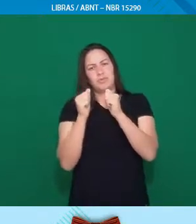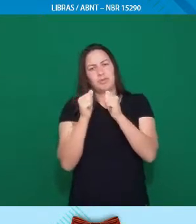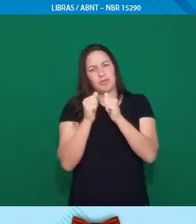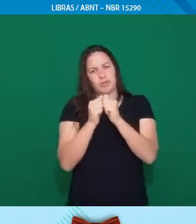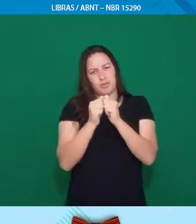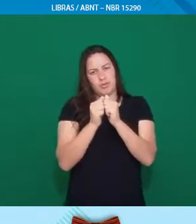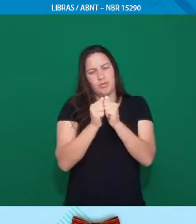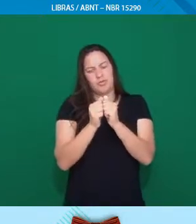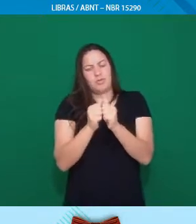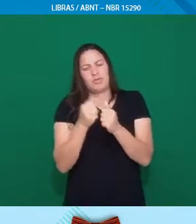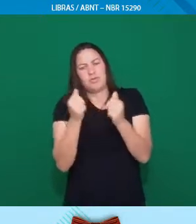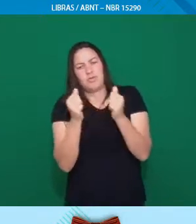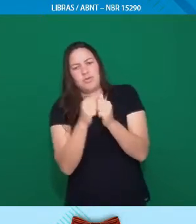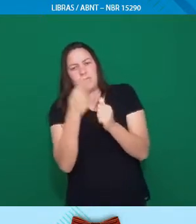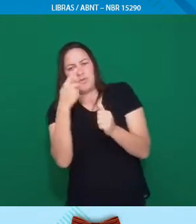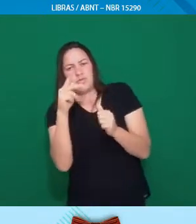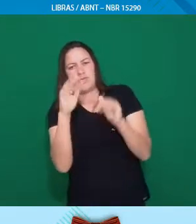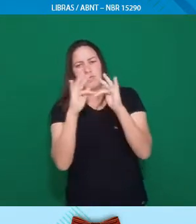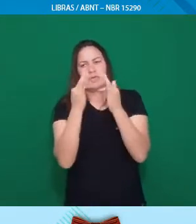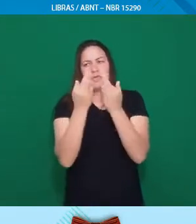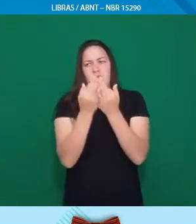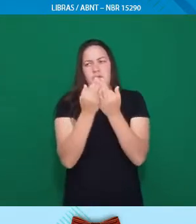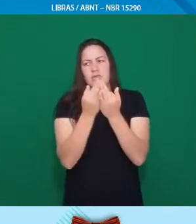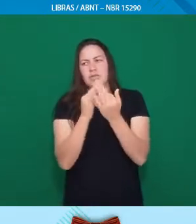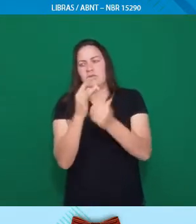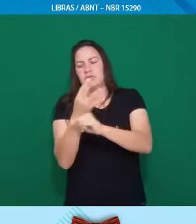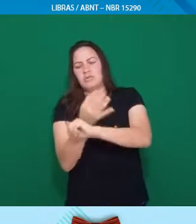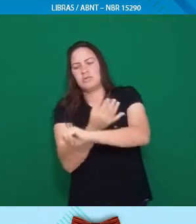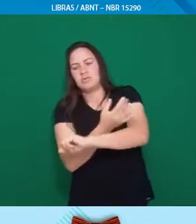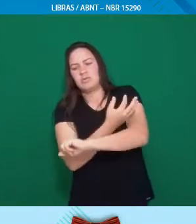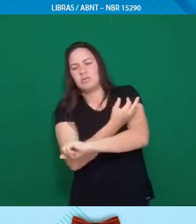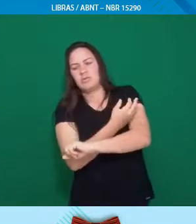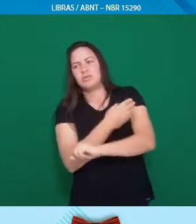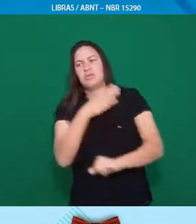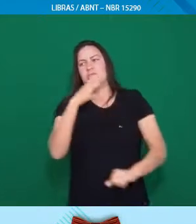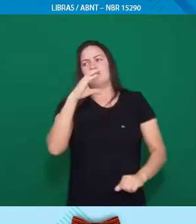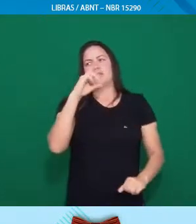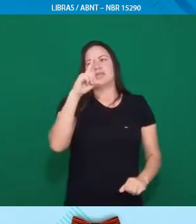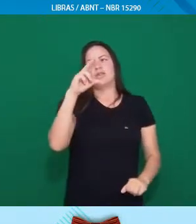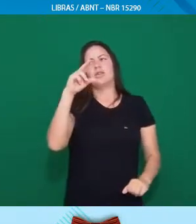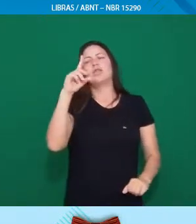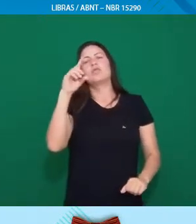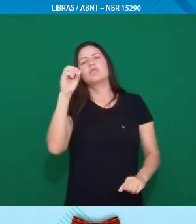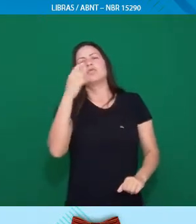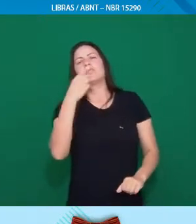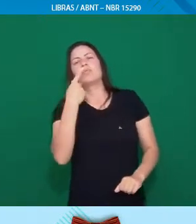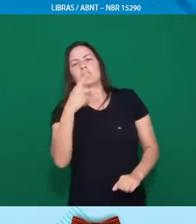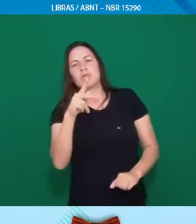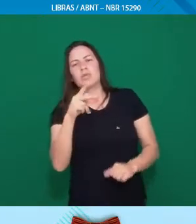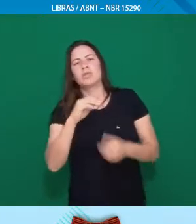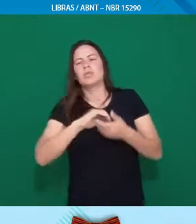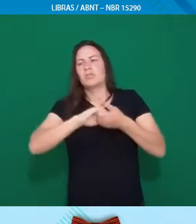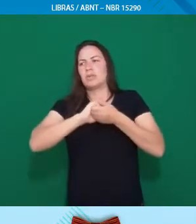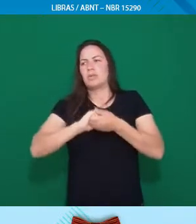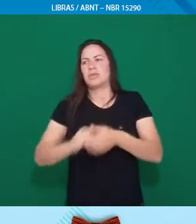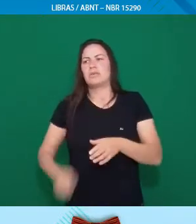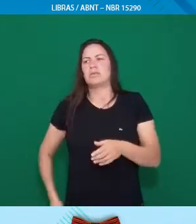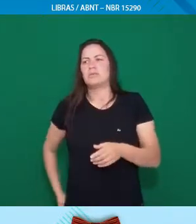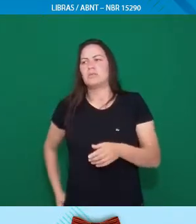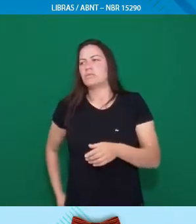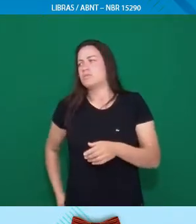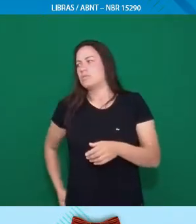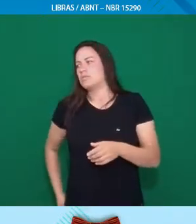do grande trabalho e elas precisarão junto a você então a gente fica muito emocionado seu Cláudio mais uma vez parabéns que Deus o abençoe